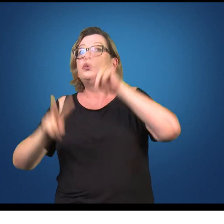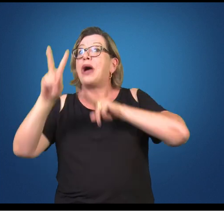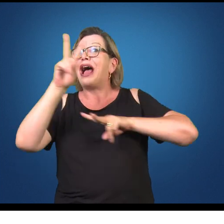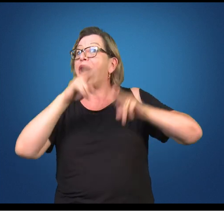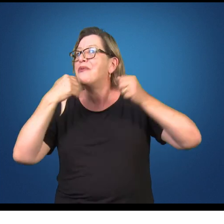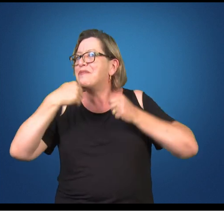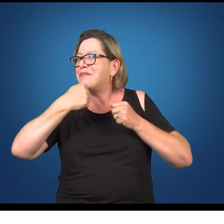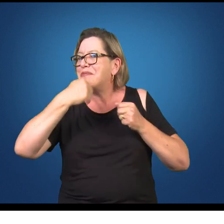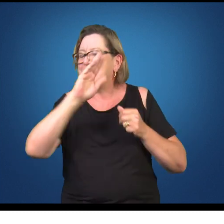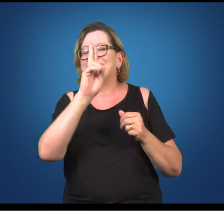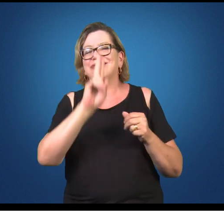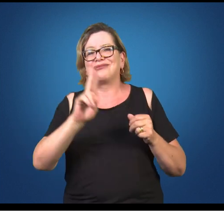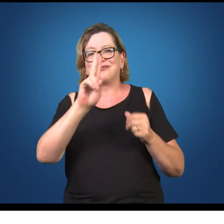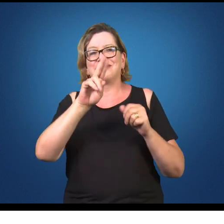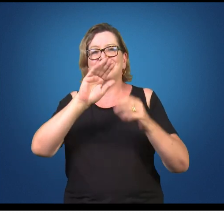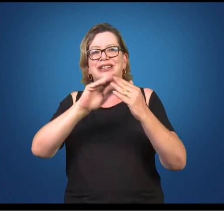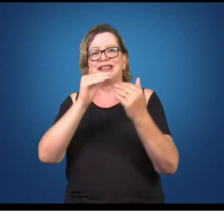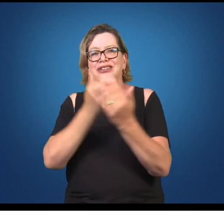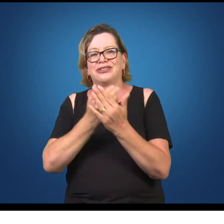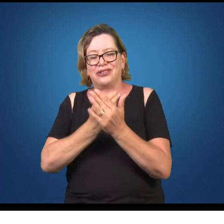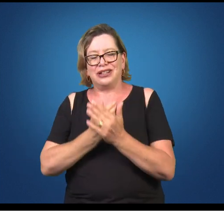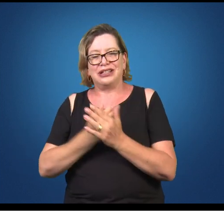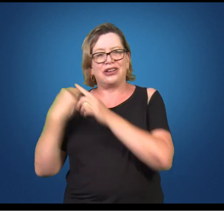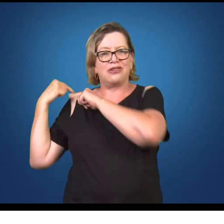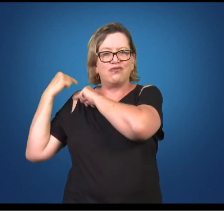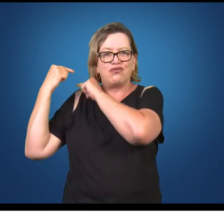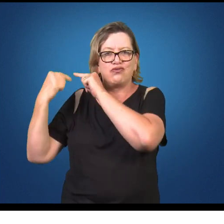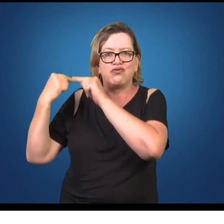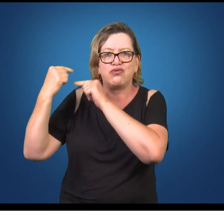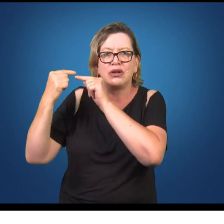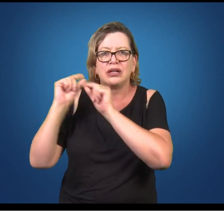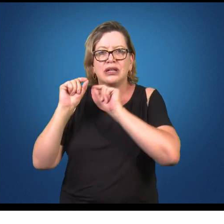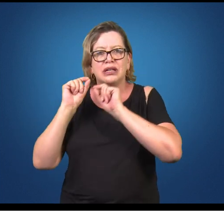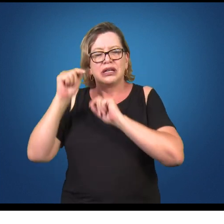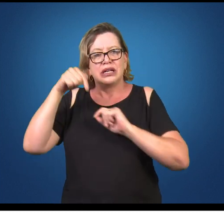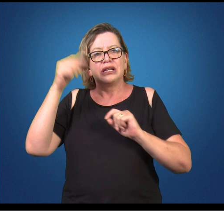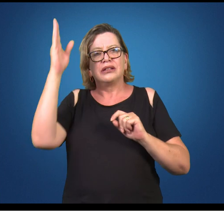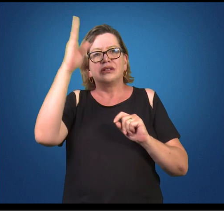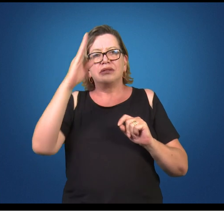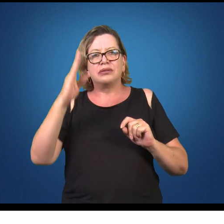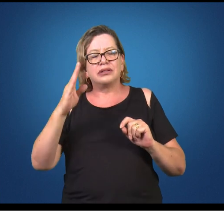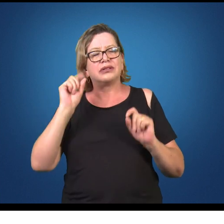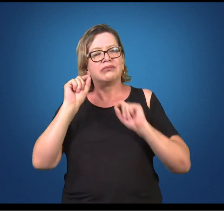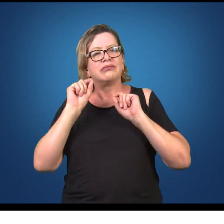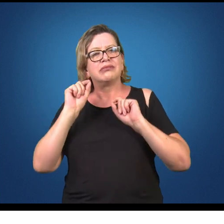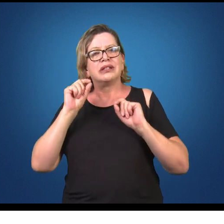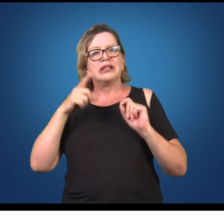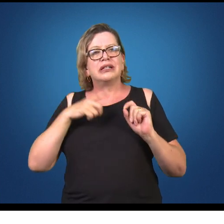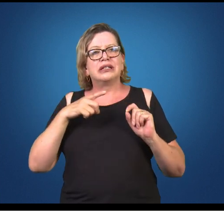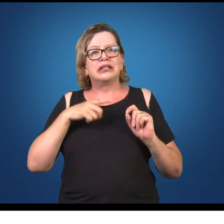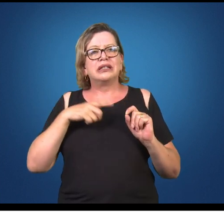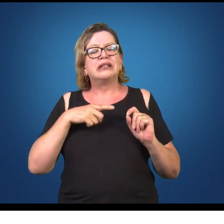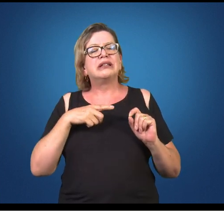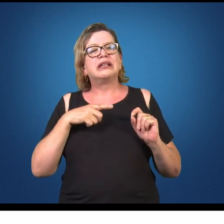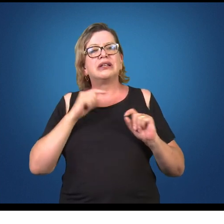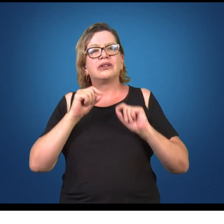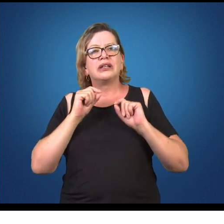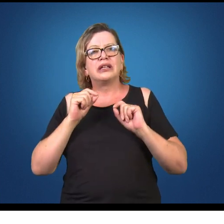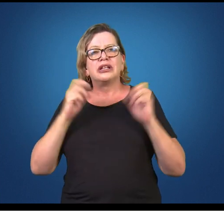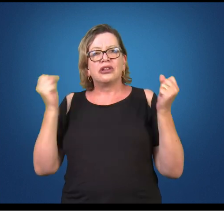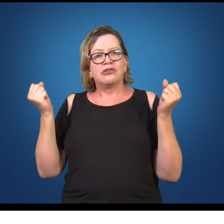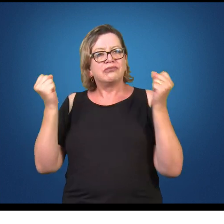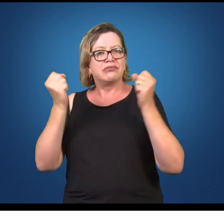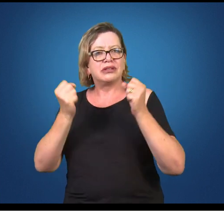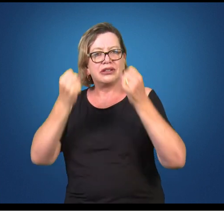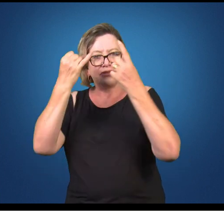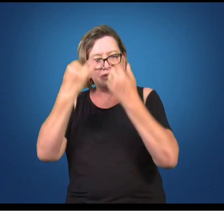mais trabalhado, né? Historicamente falando, né, dentro do Brasil, aí eu diria que pode ser, acho que dá para